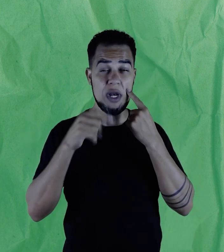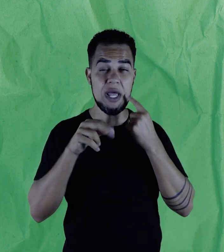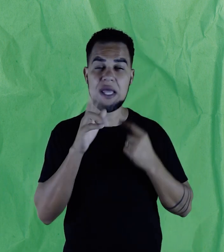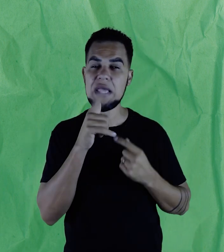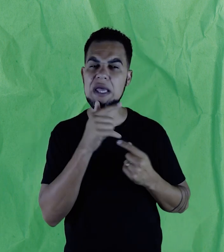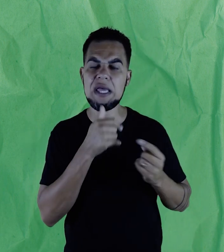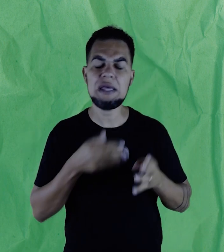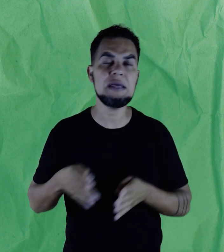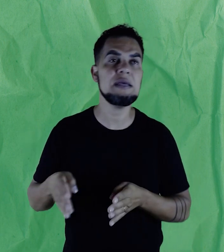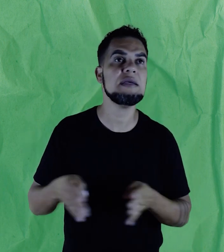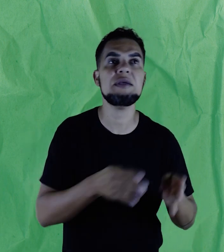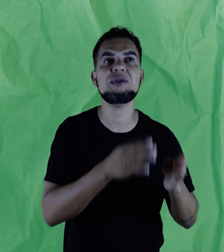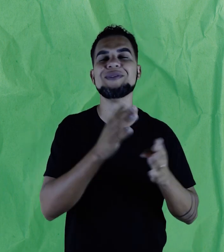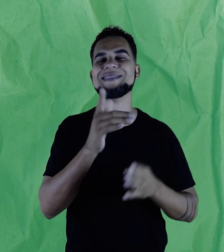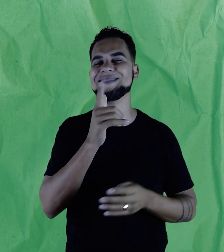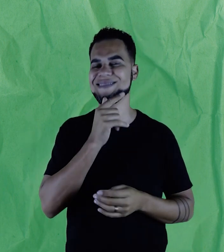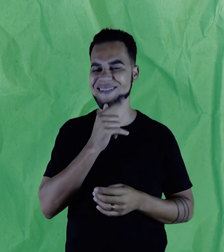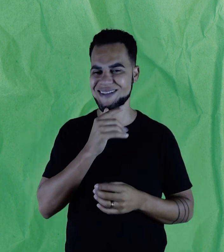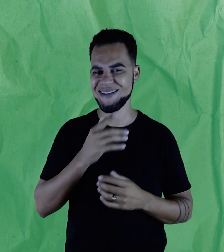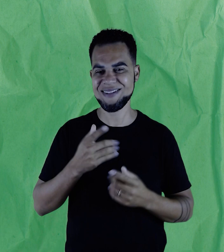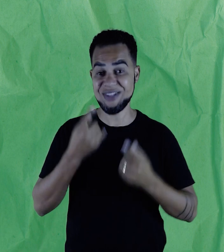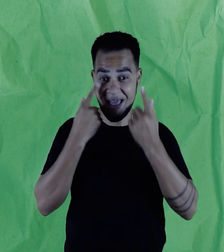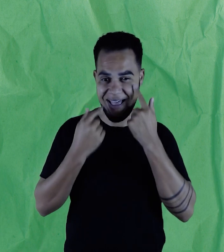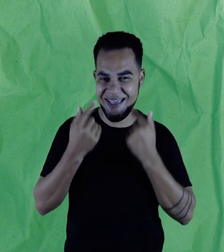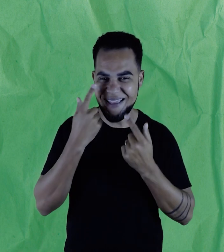Então, aquele exagero que a gente coloca